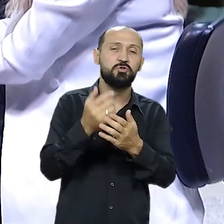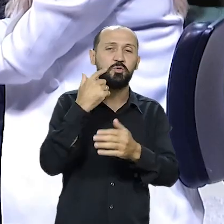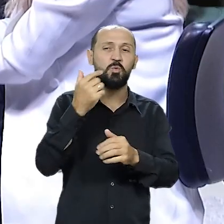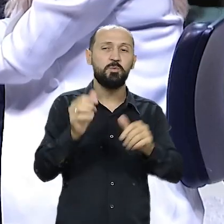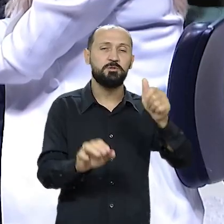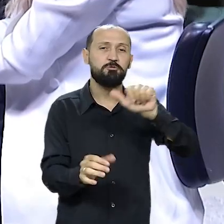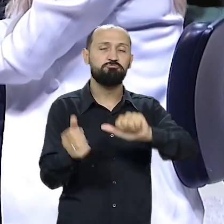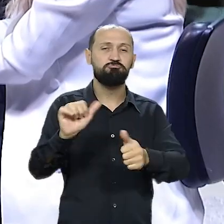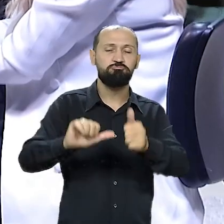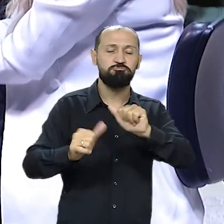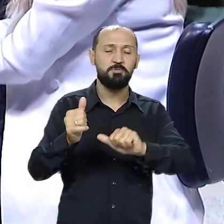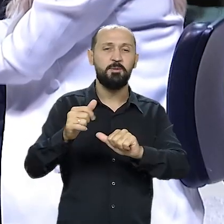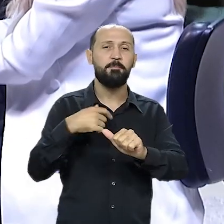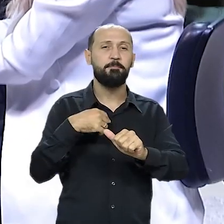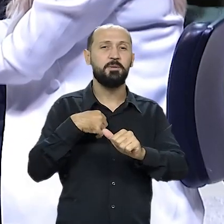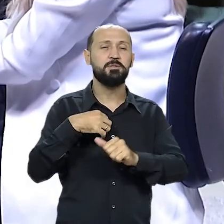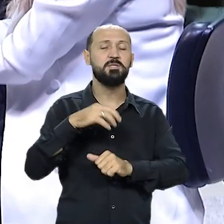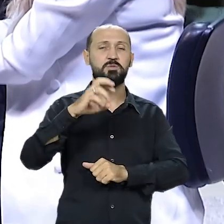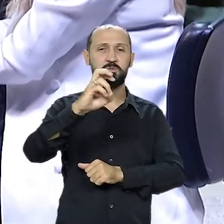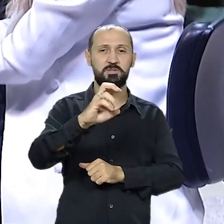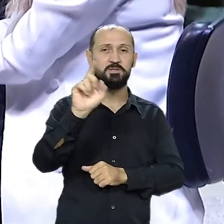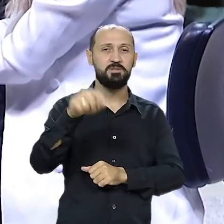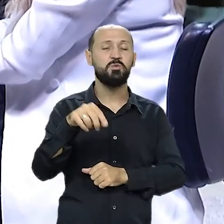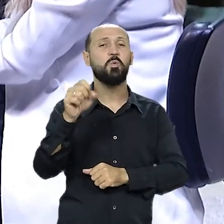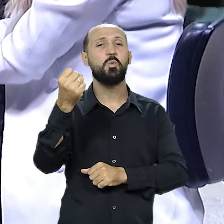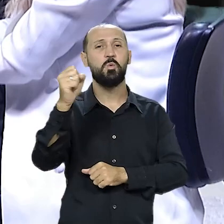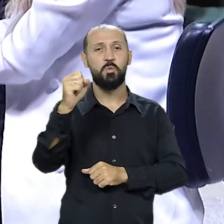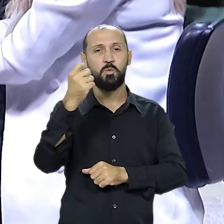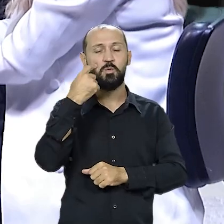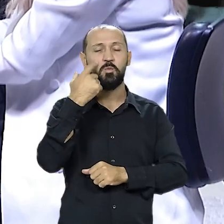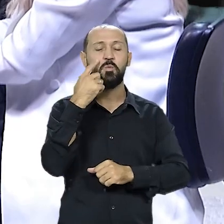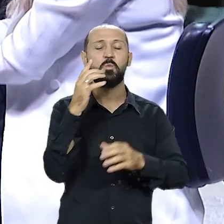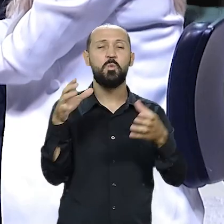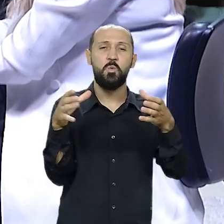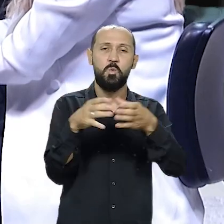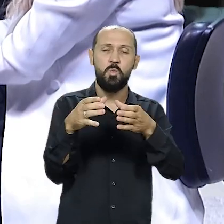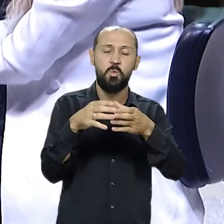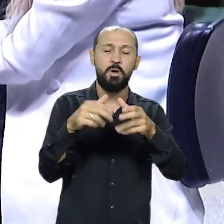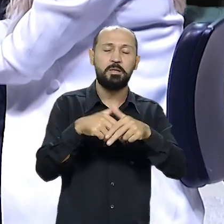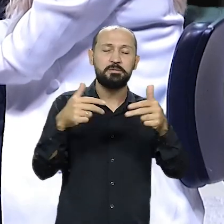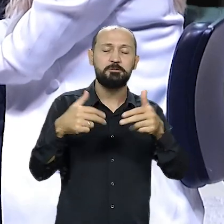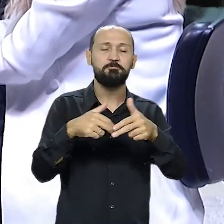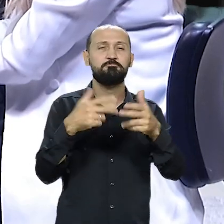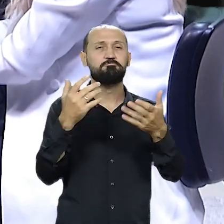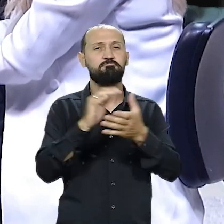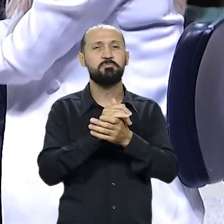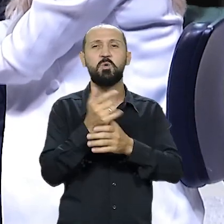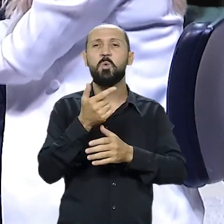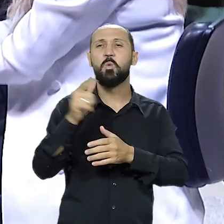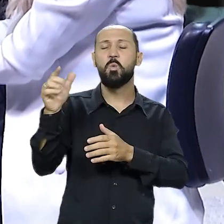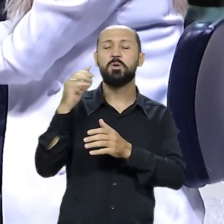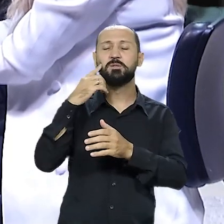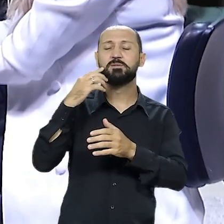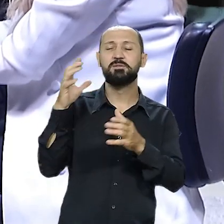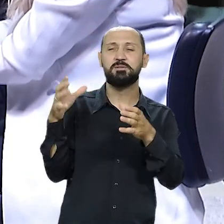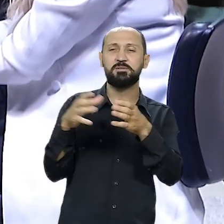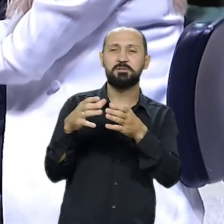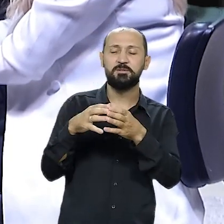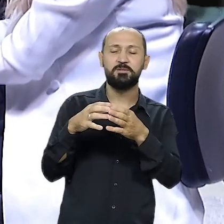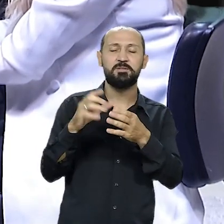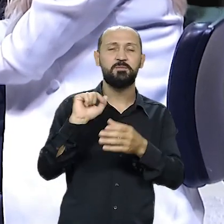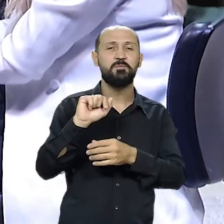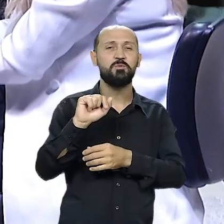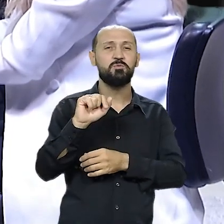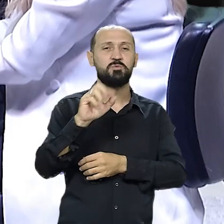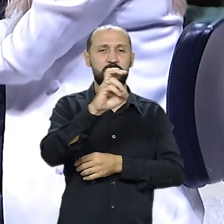fazer os outros graus de sangue, até chegar no 5/8, que é o sintético, uma raça sintética, como é o Brangus e outras raças aí